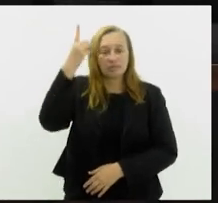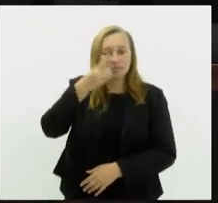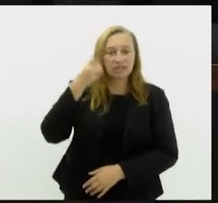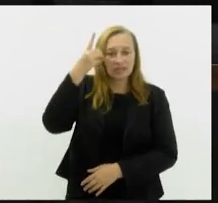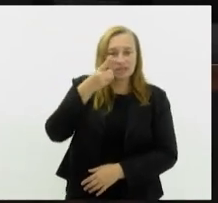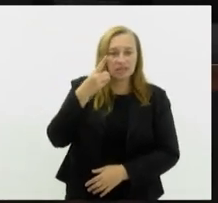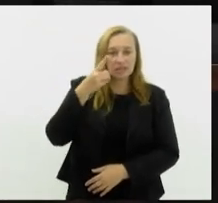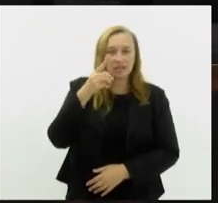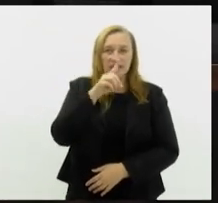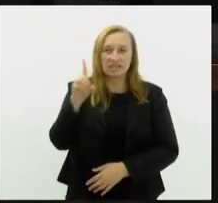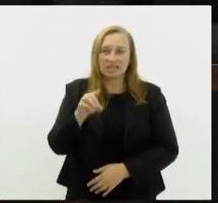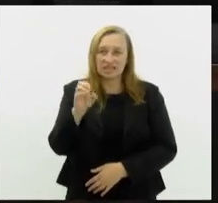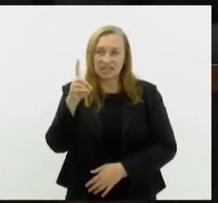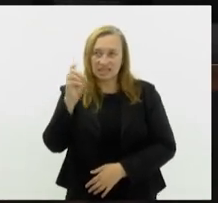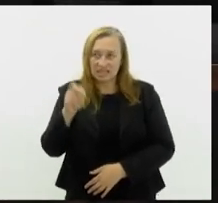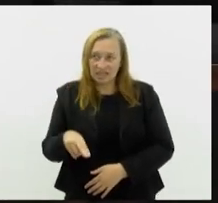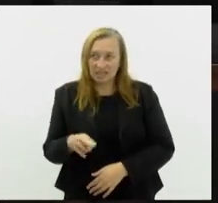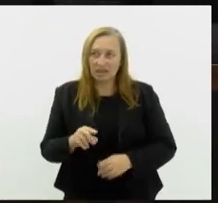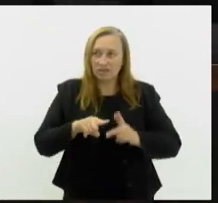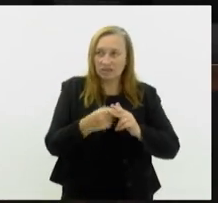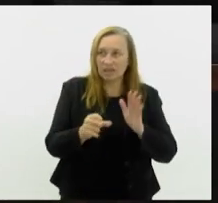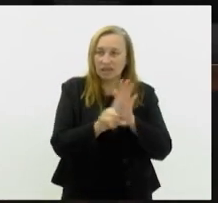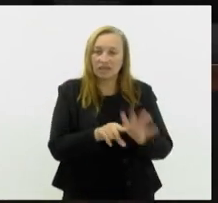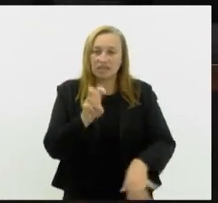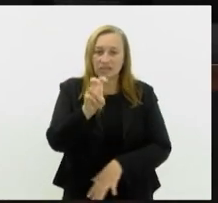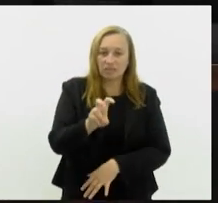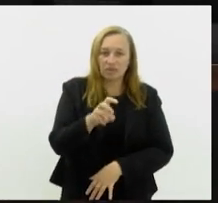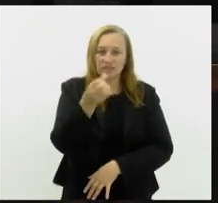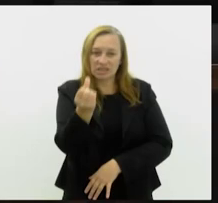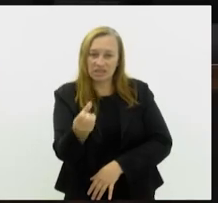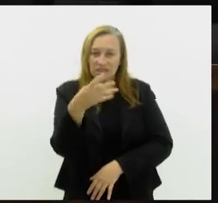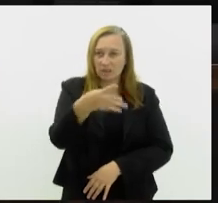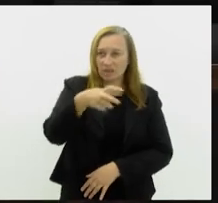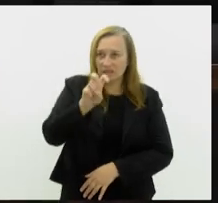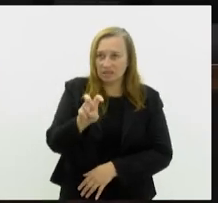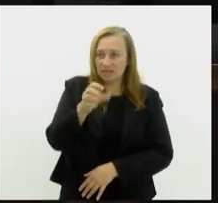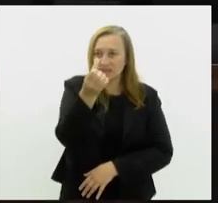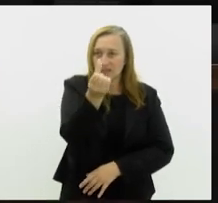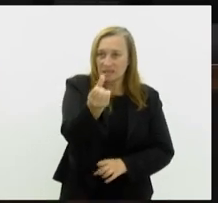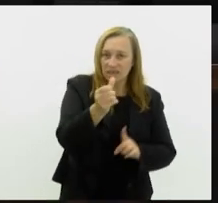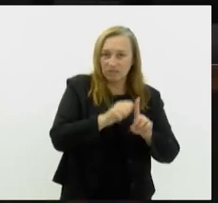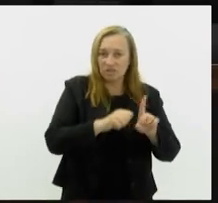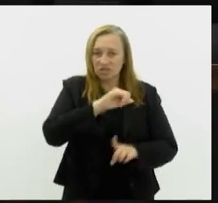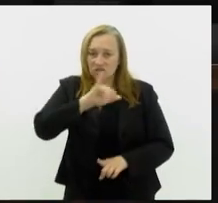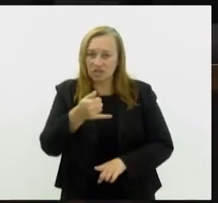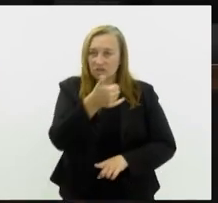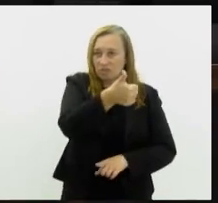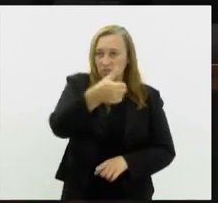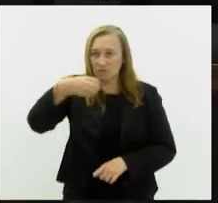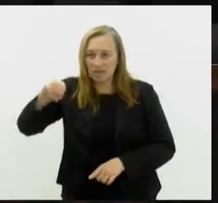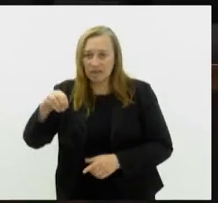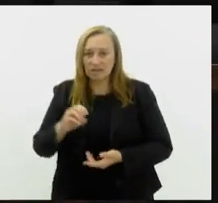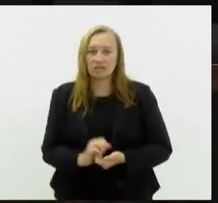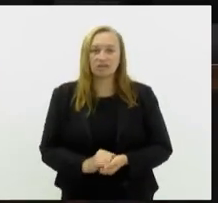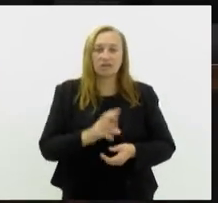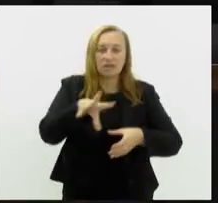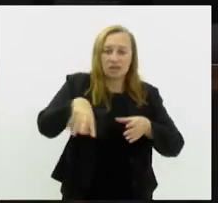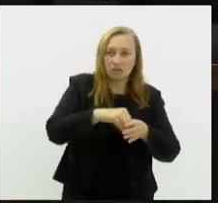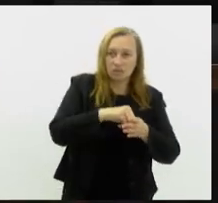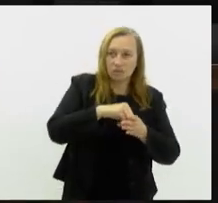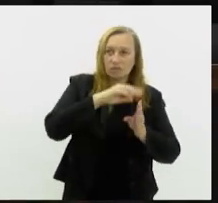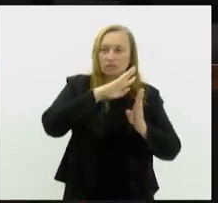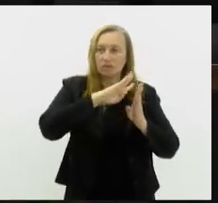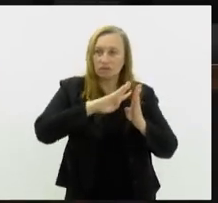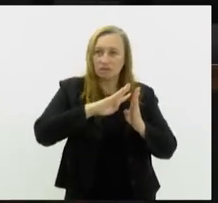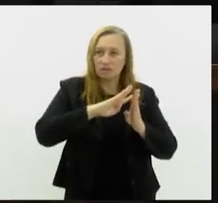da deputada Zeidan, que altera a lei número 5.645, de 6 de janeiro de 2010, incluindo no